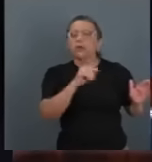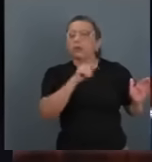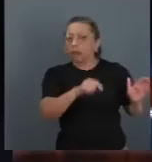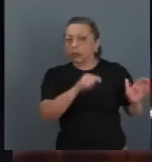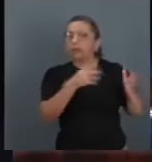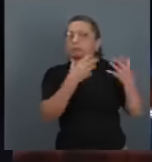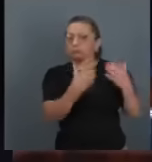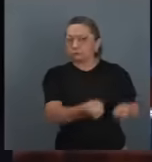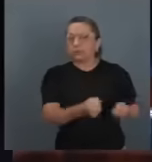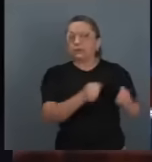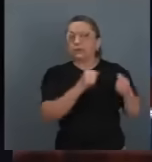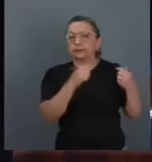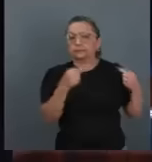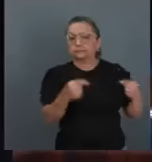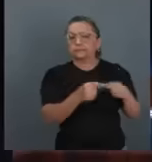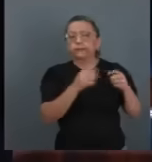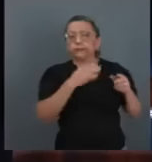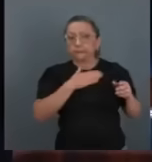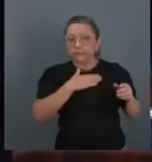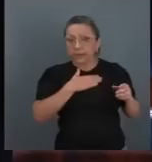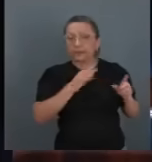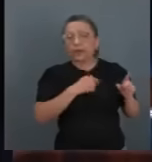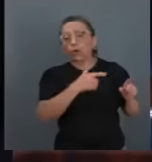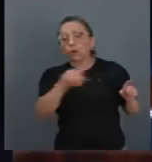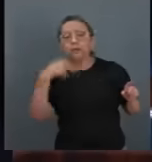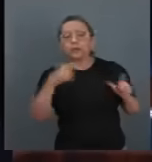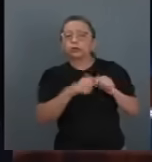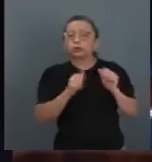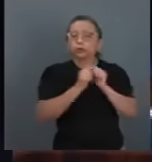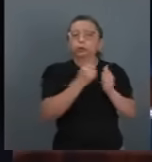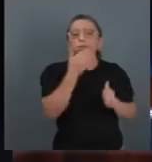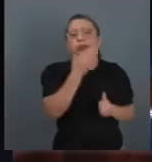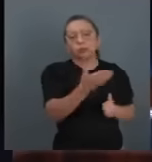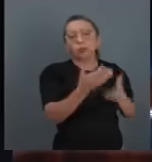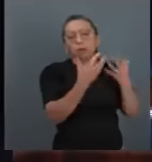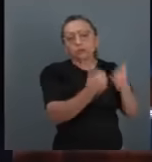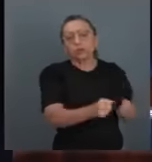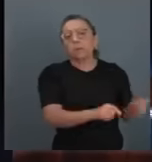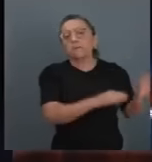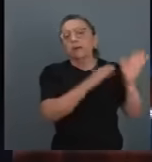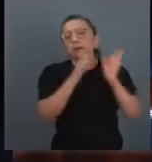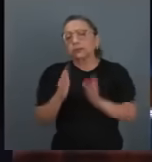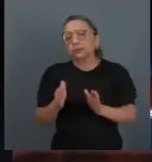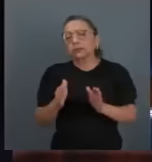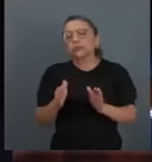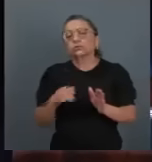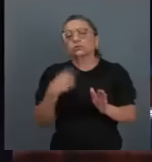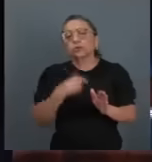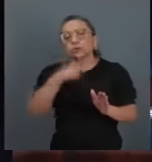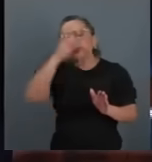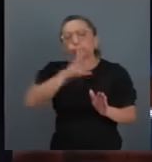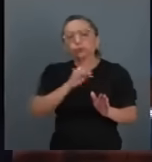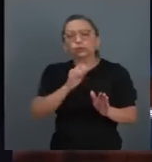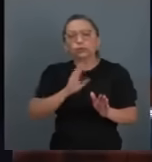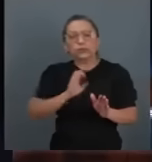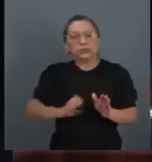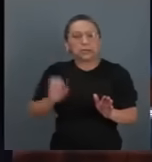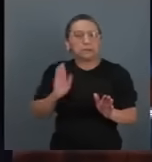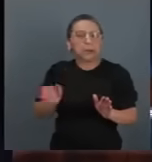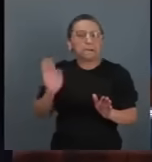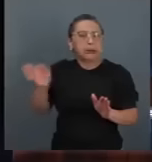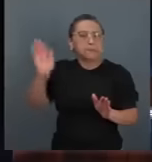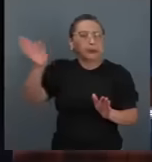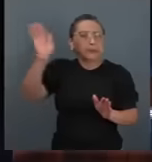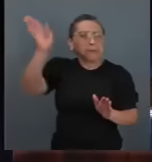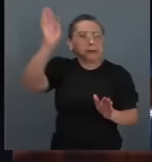uma demanda não só minha, mas de outros parlamentares. Mas depois que viajamos o país, com as centrais